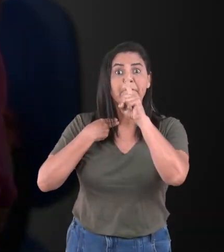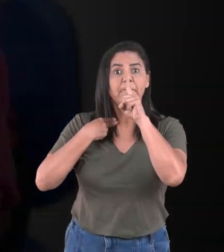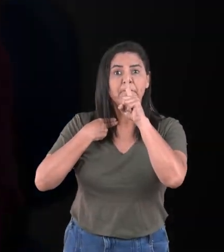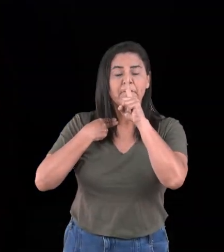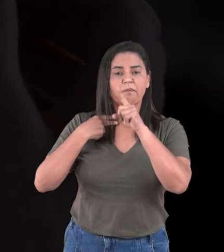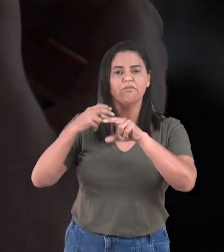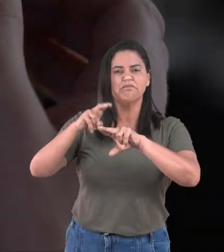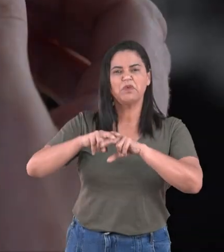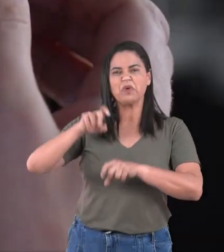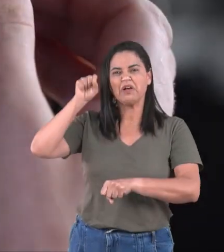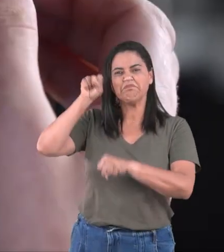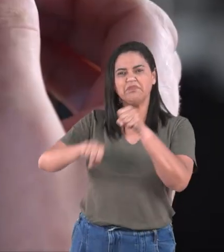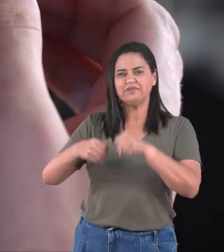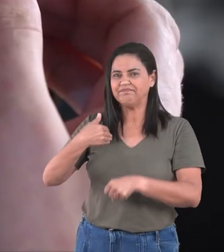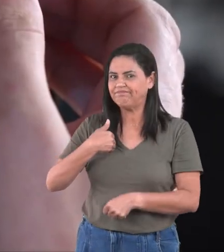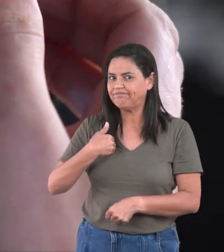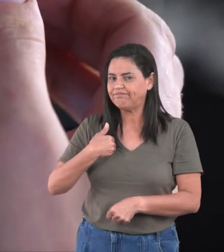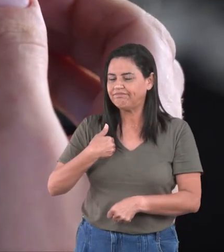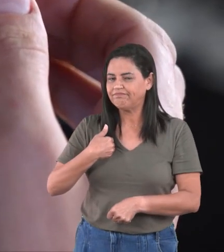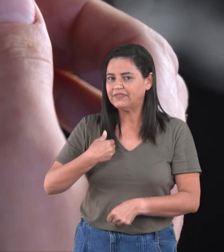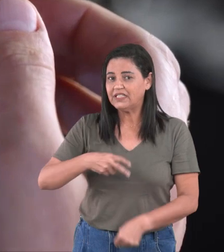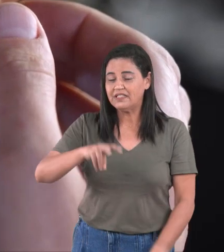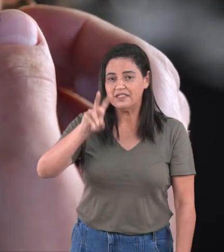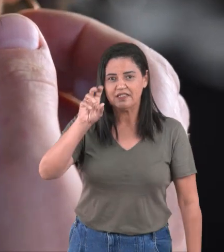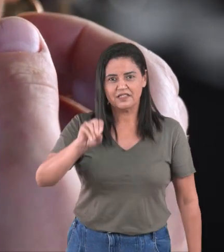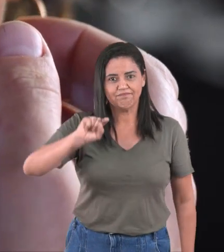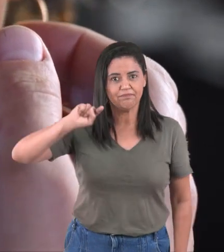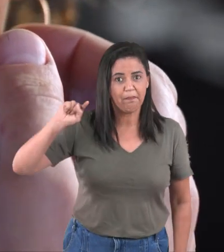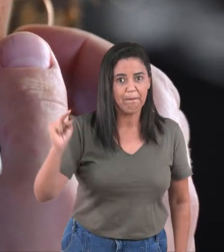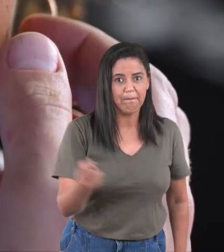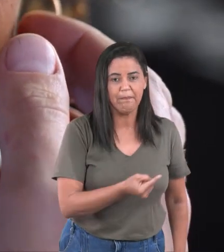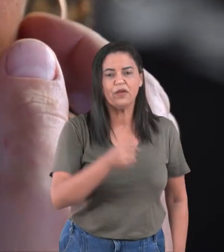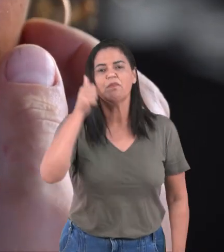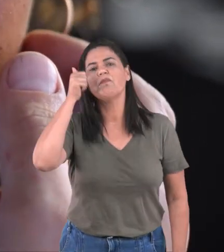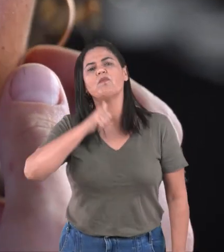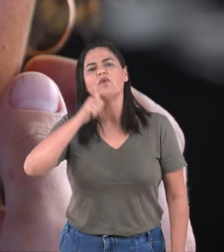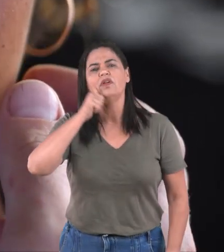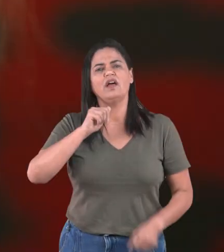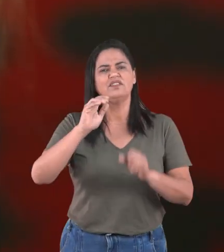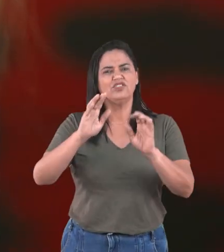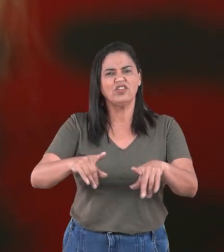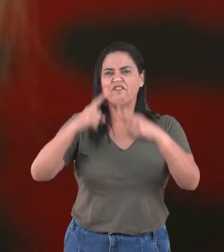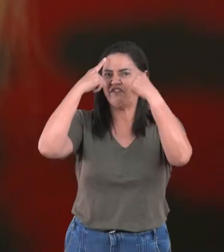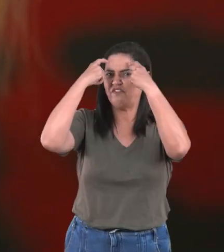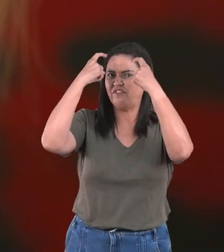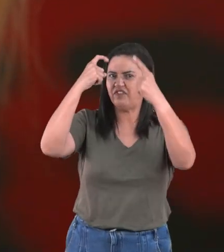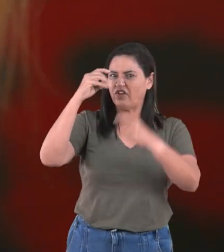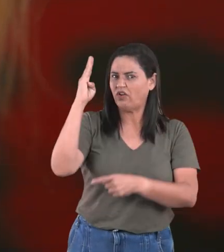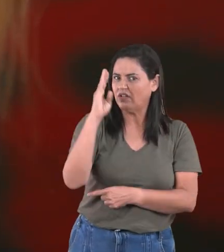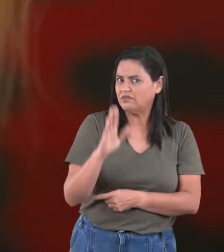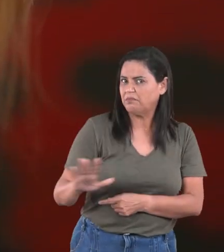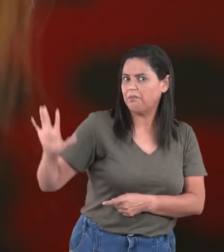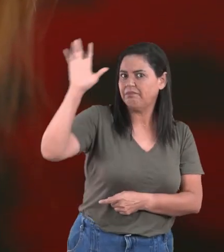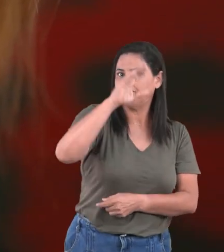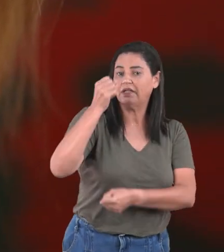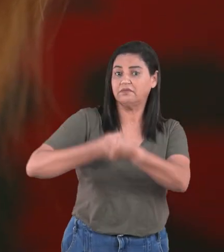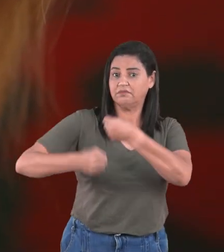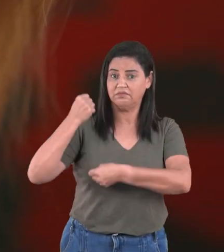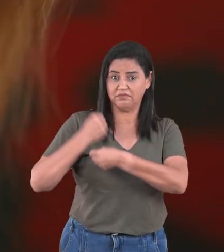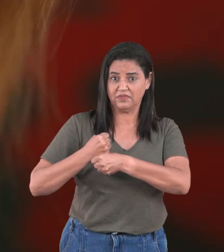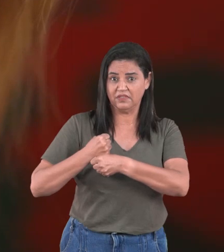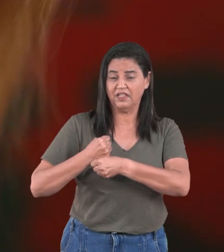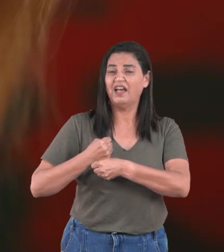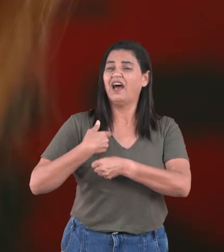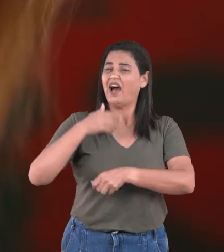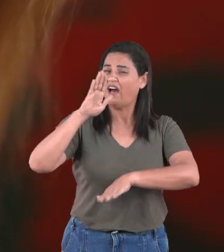matava. Mais de 50 mil mulheres sofreram violência no Brasil ano passado. Situações